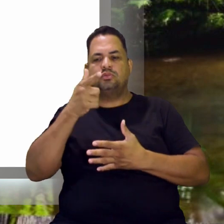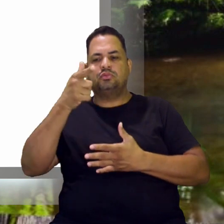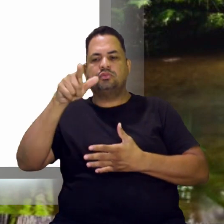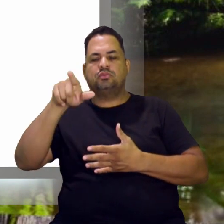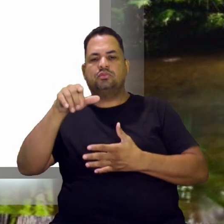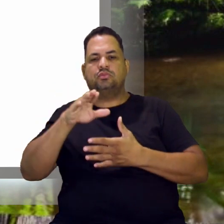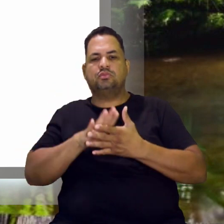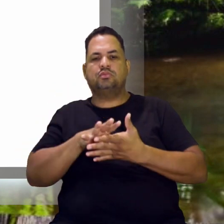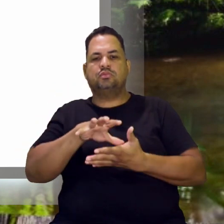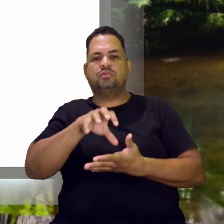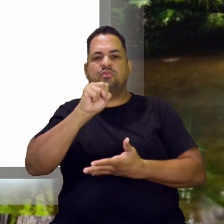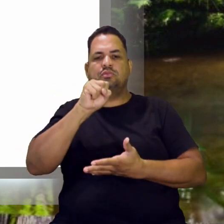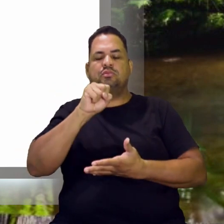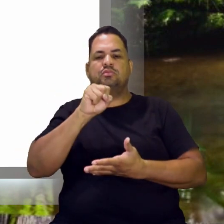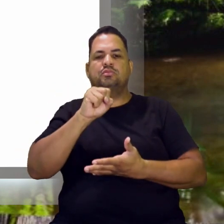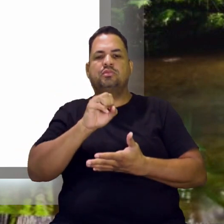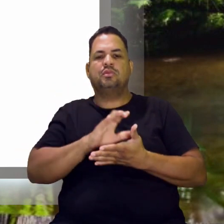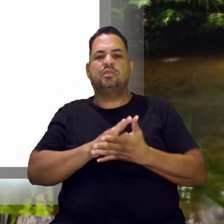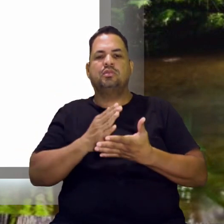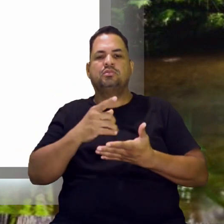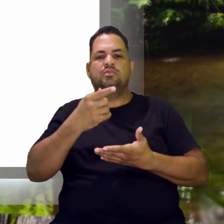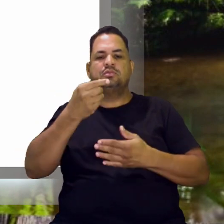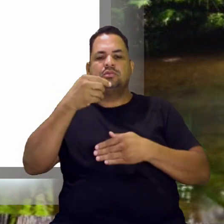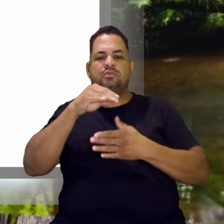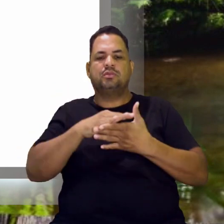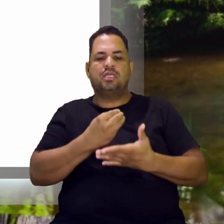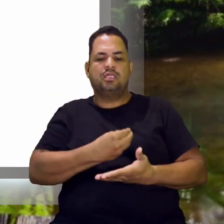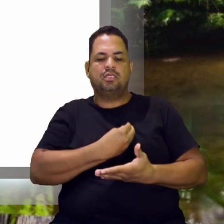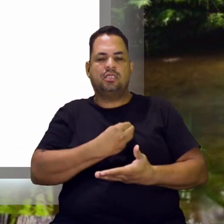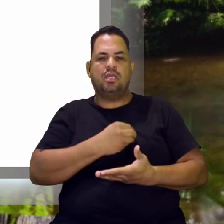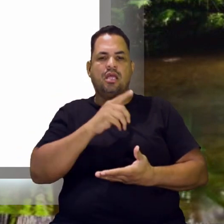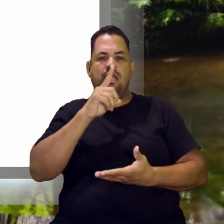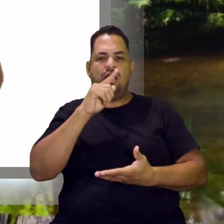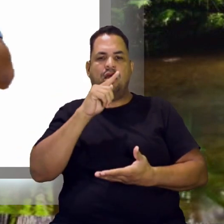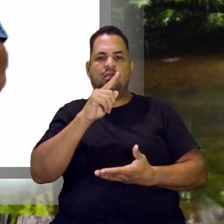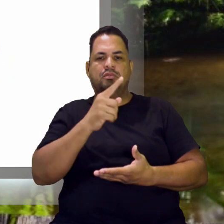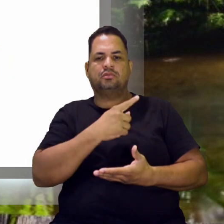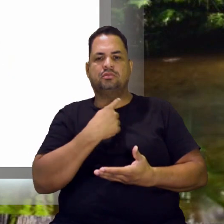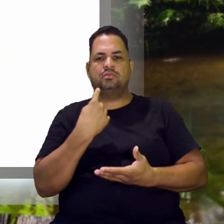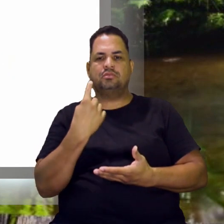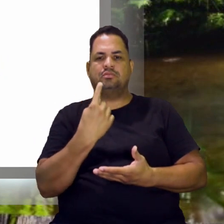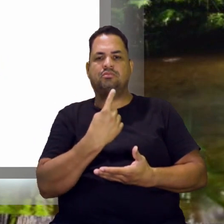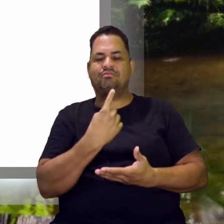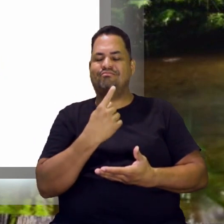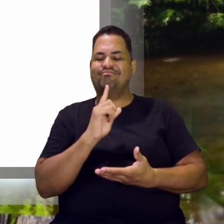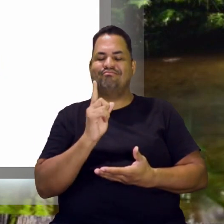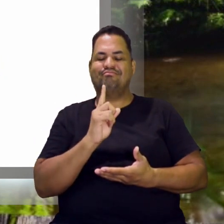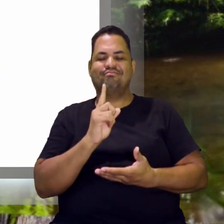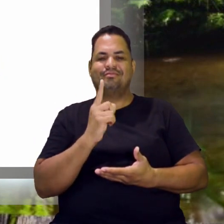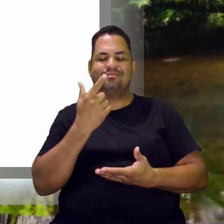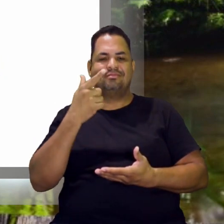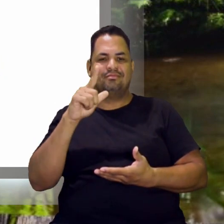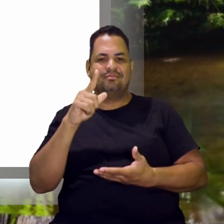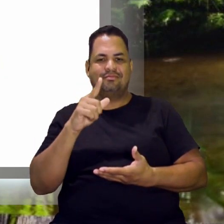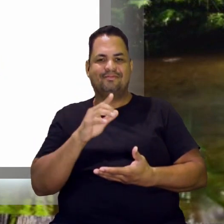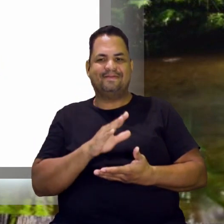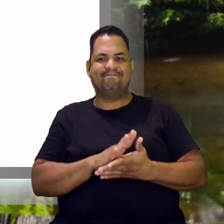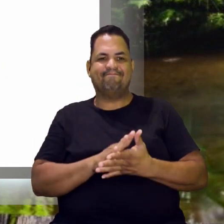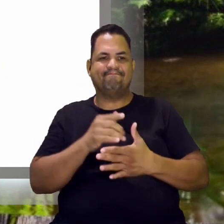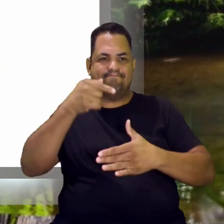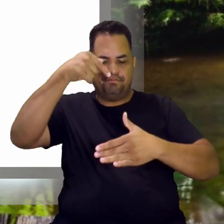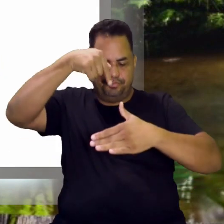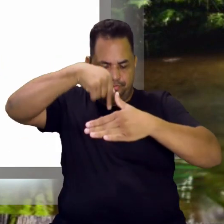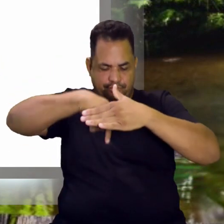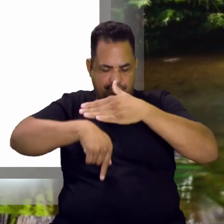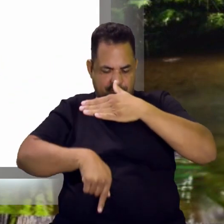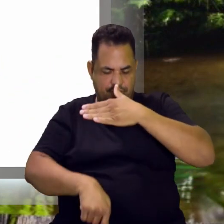alguma forma, assimilar o oxigênio que está presente na água. Nós não conseguimos fazer isso. Se a gente mergulhar e